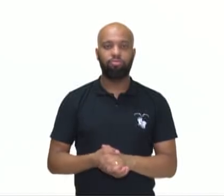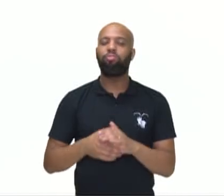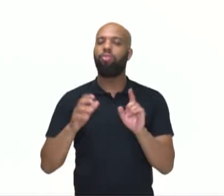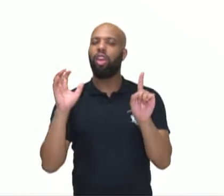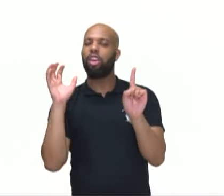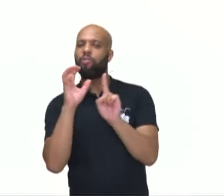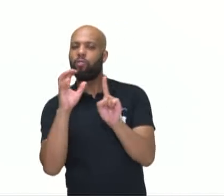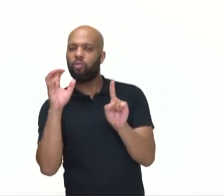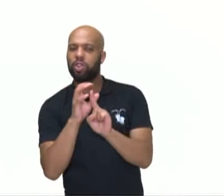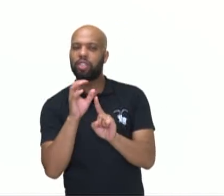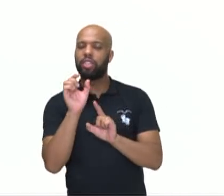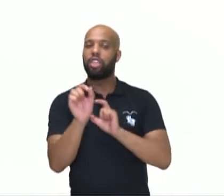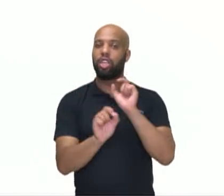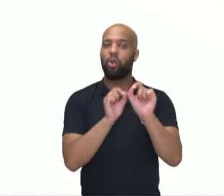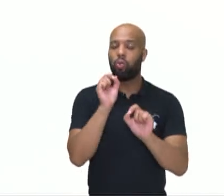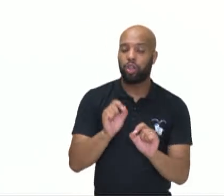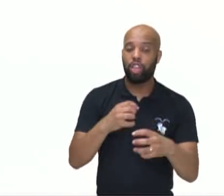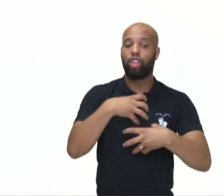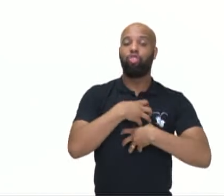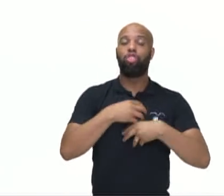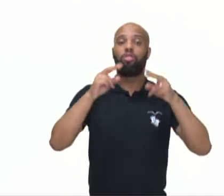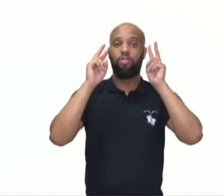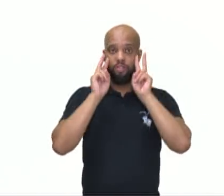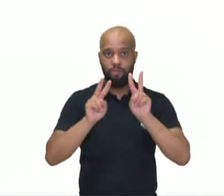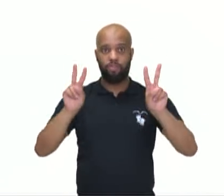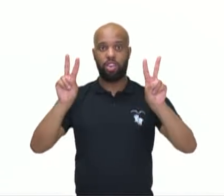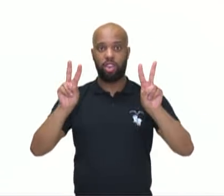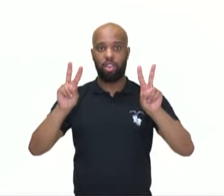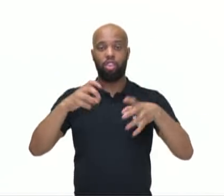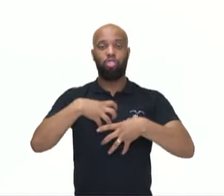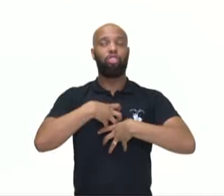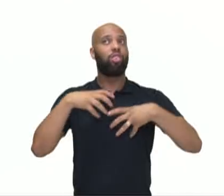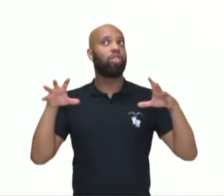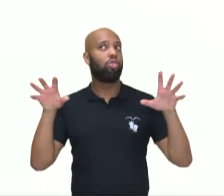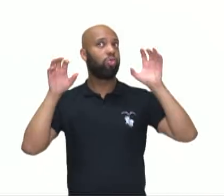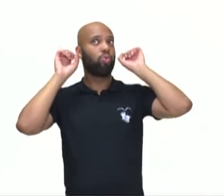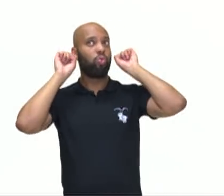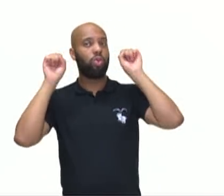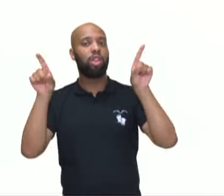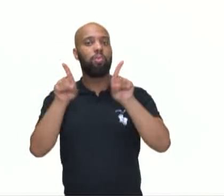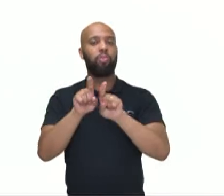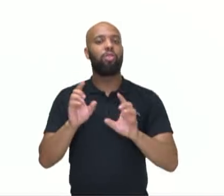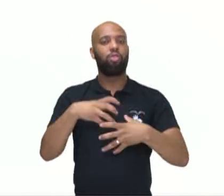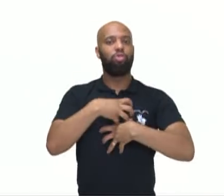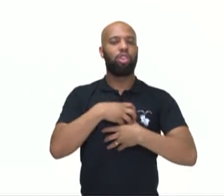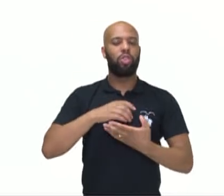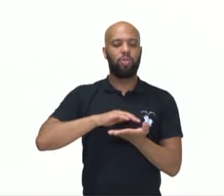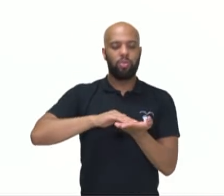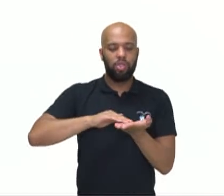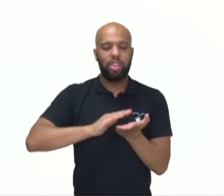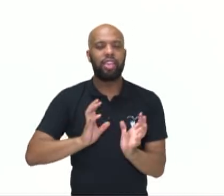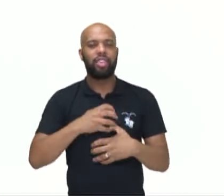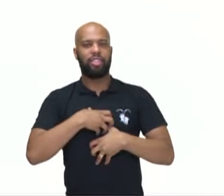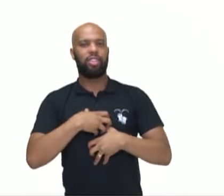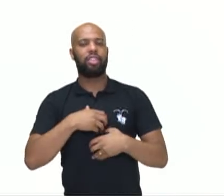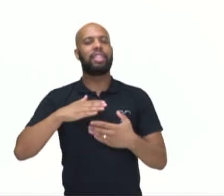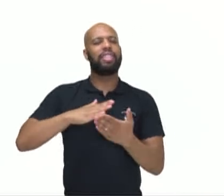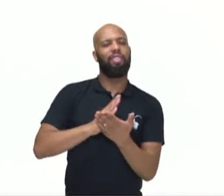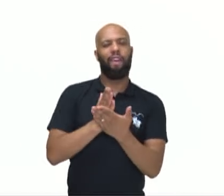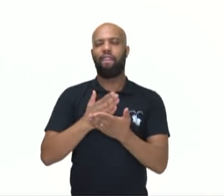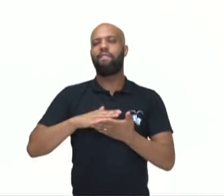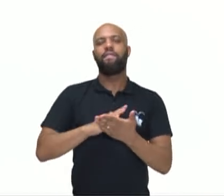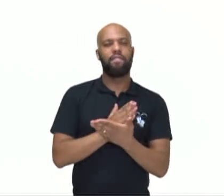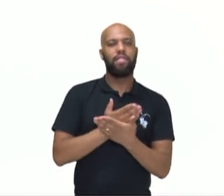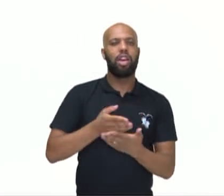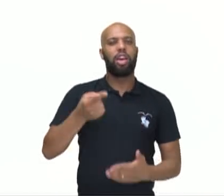induz efeitos visuais, sonoros e até táteis, com isso enganando a nossa visão, a